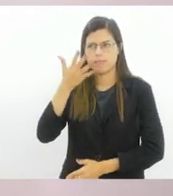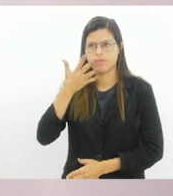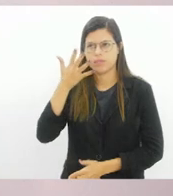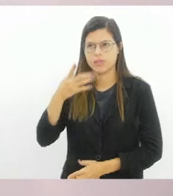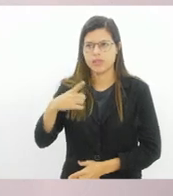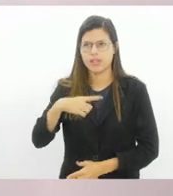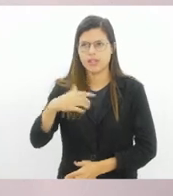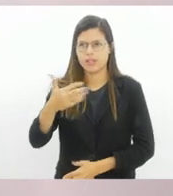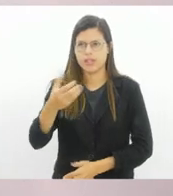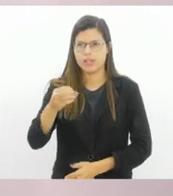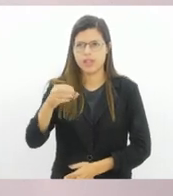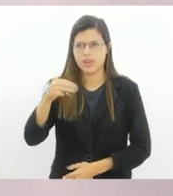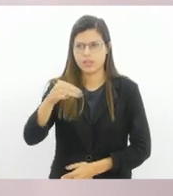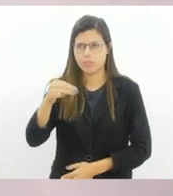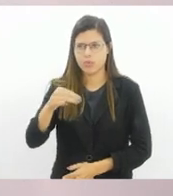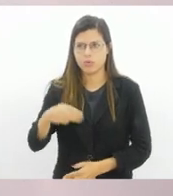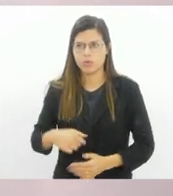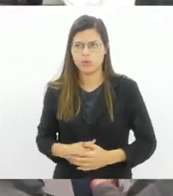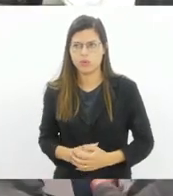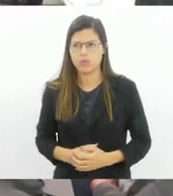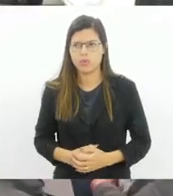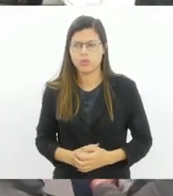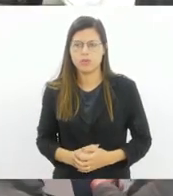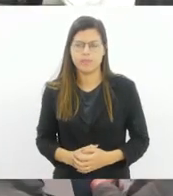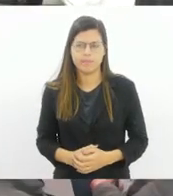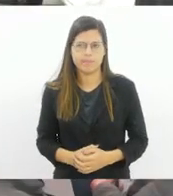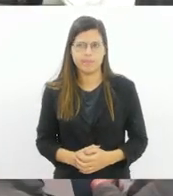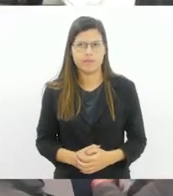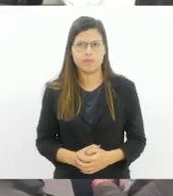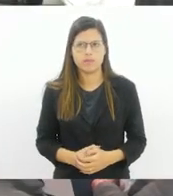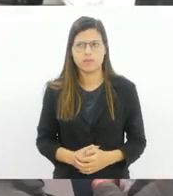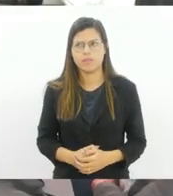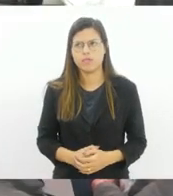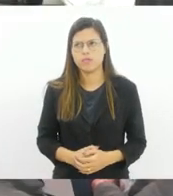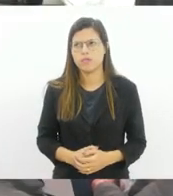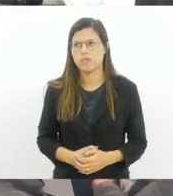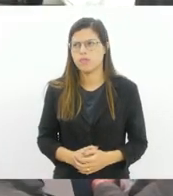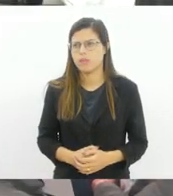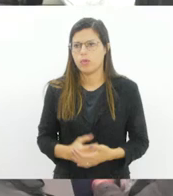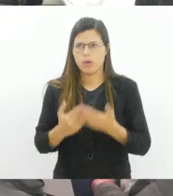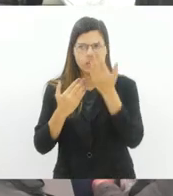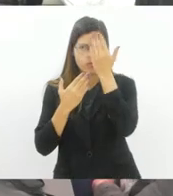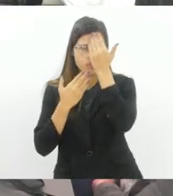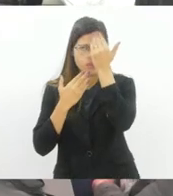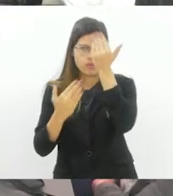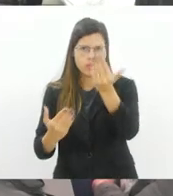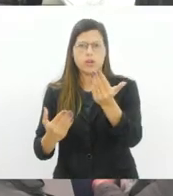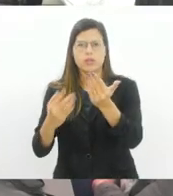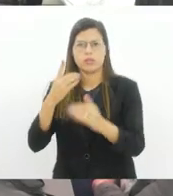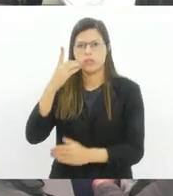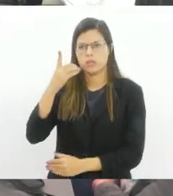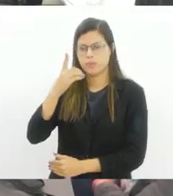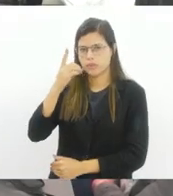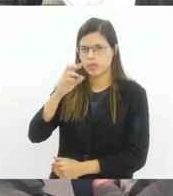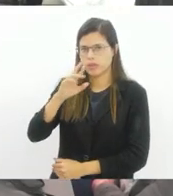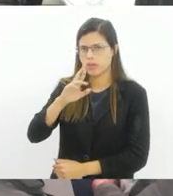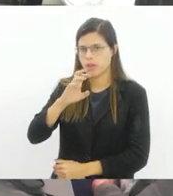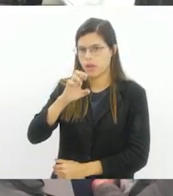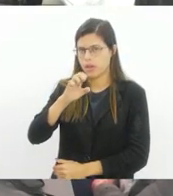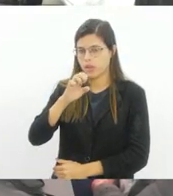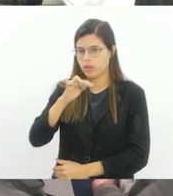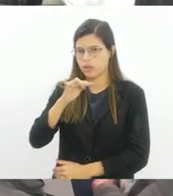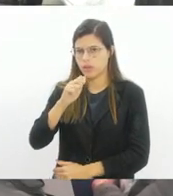tem 10 minutos disponíveis. Muito obrigada, deputada Renata. Bom dia a